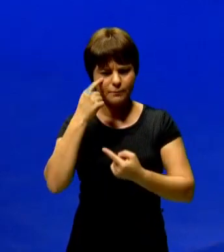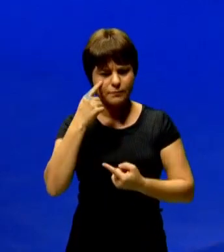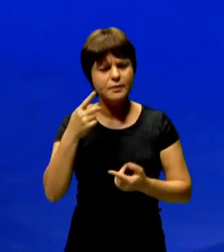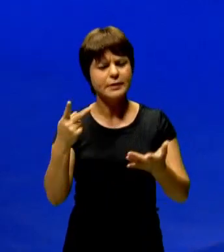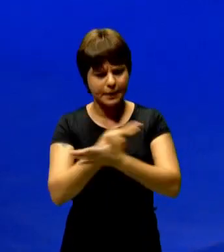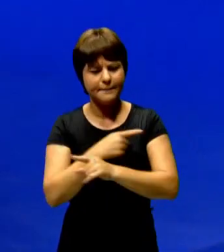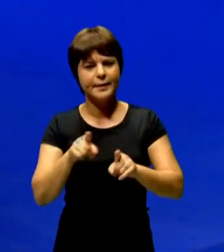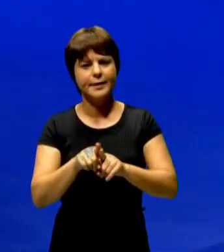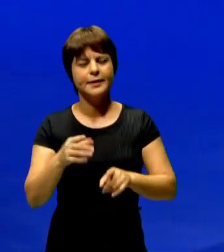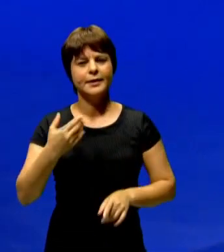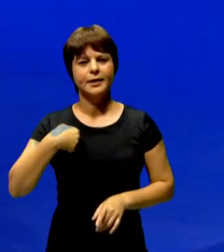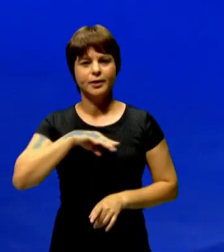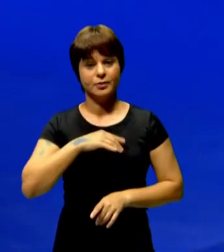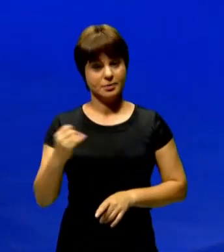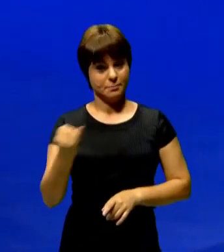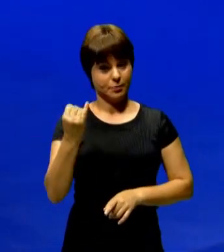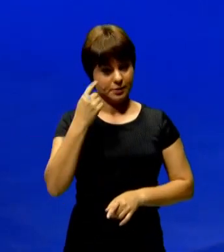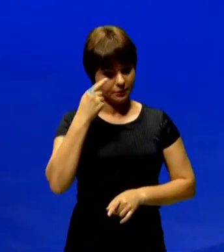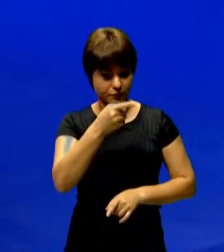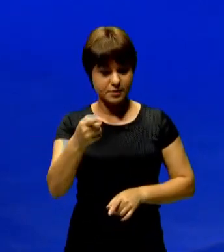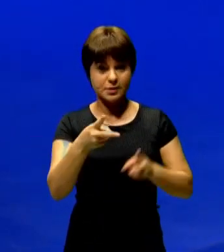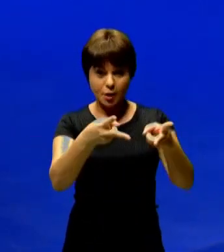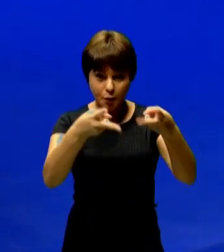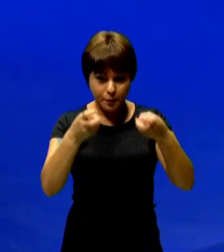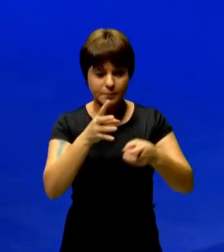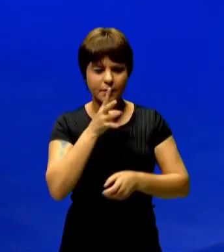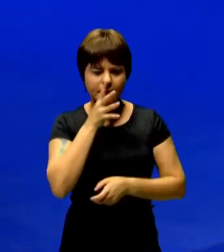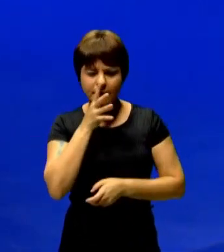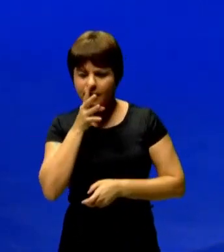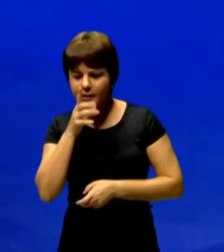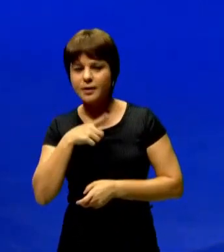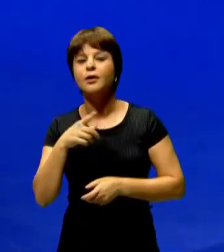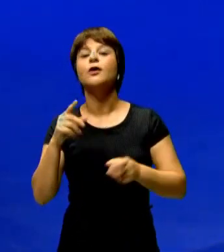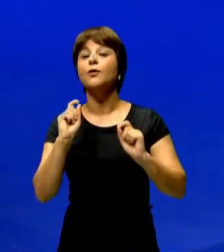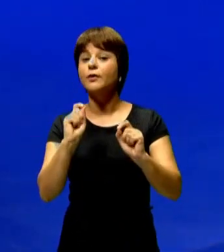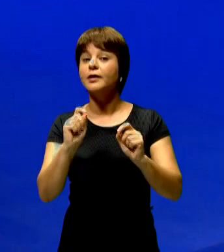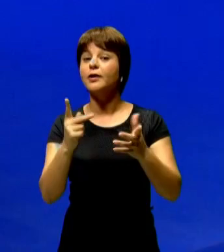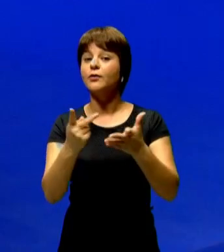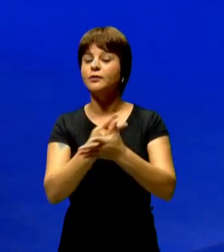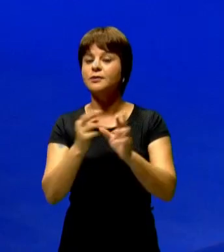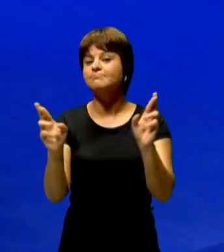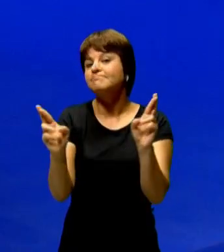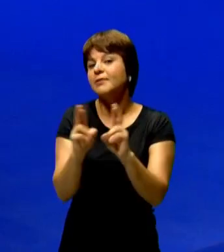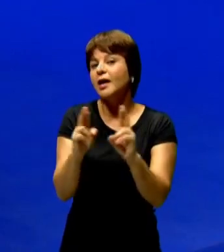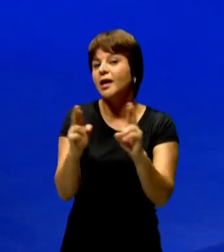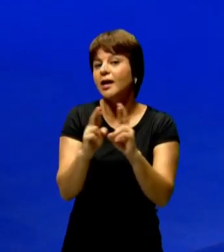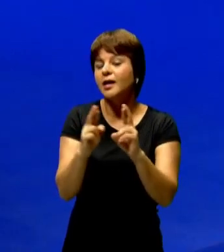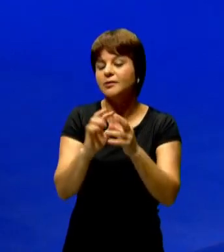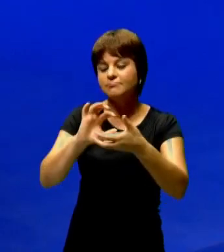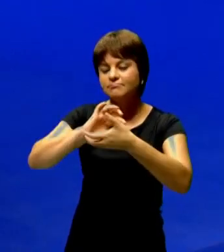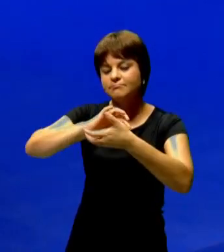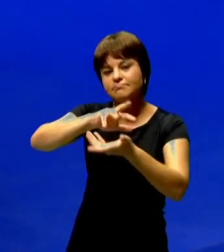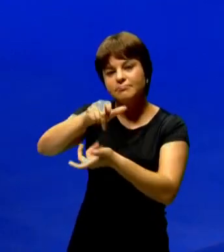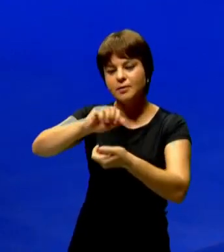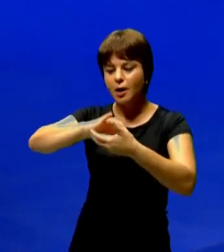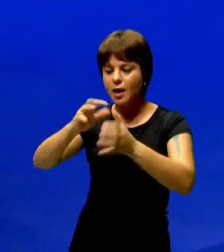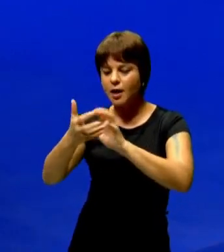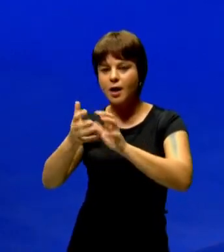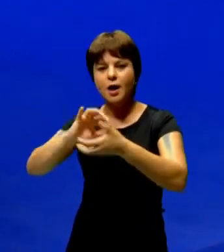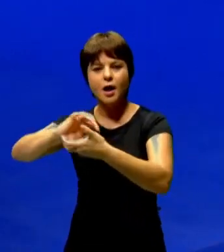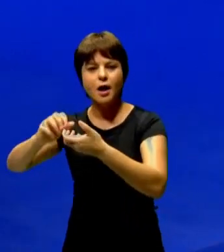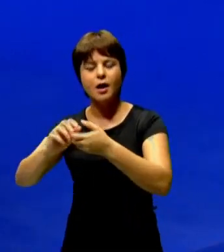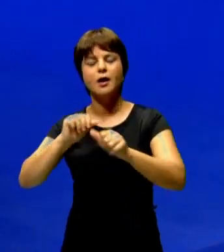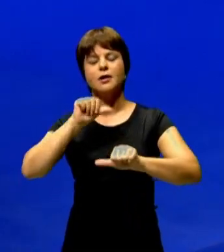vamos ver isso, é importante vocês perceberem então que esses fenômenos estão relacionados com essas